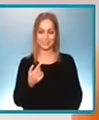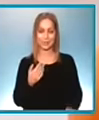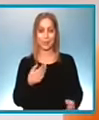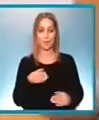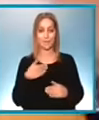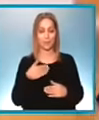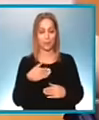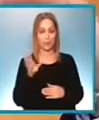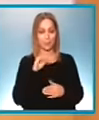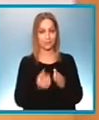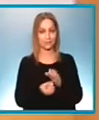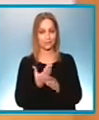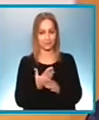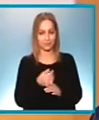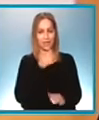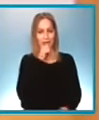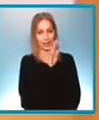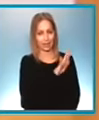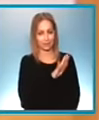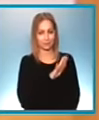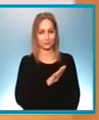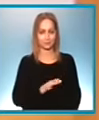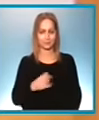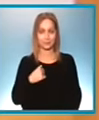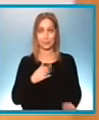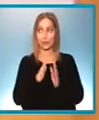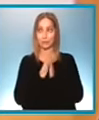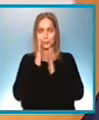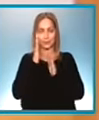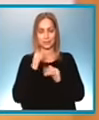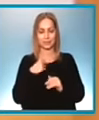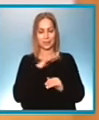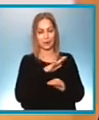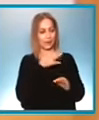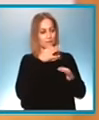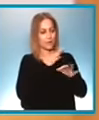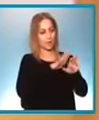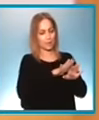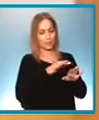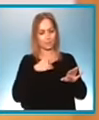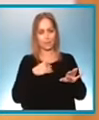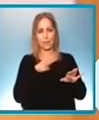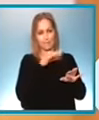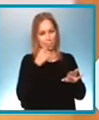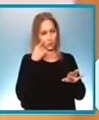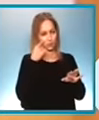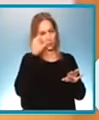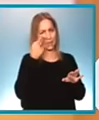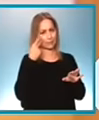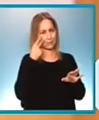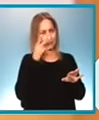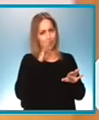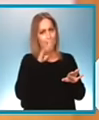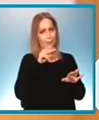mais surpresas. Enquanto bebe um bocadinho de água, nós fazemos aqui uma pausa na nossa conversa. Dá muito para conhecer sobre a vida de